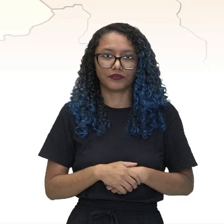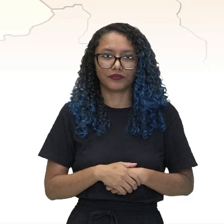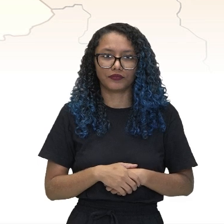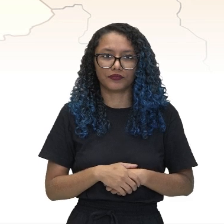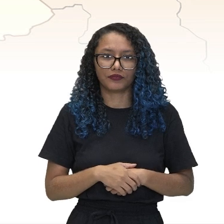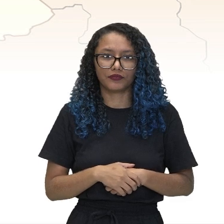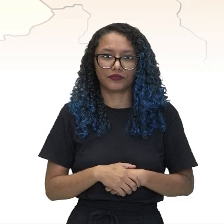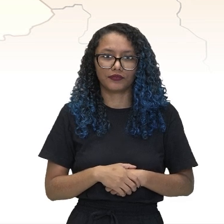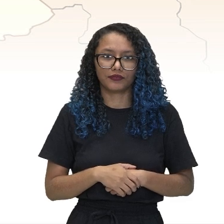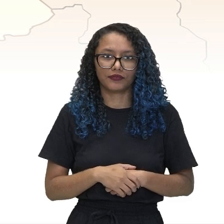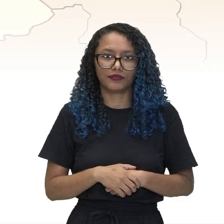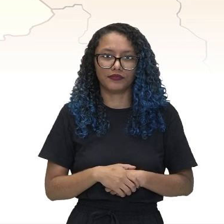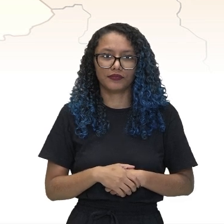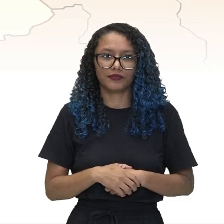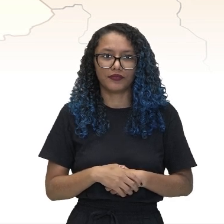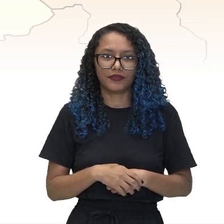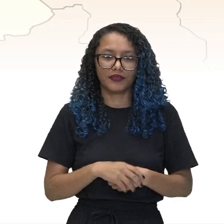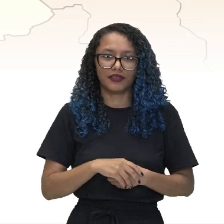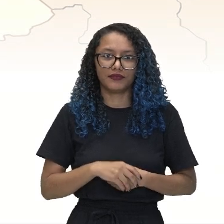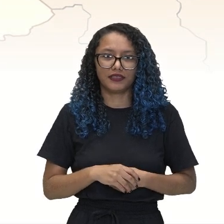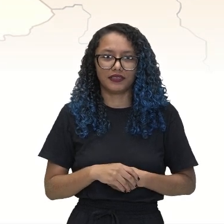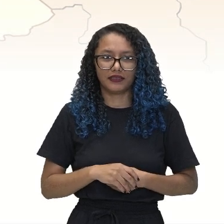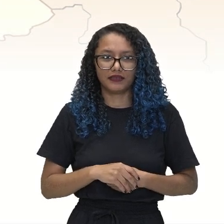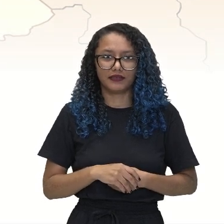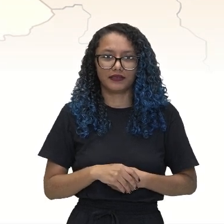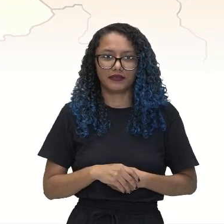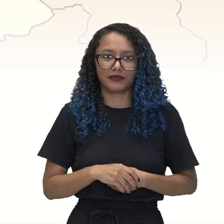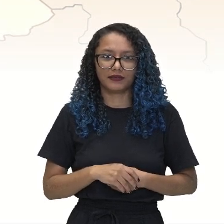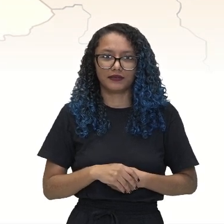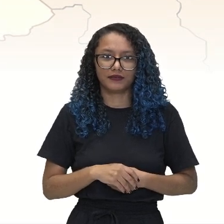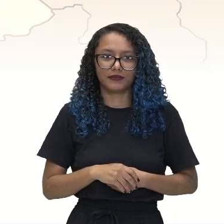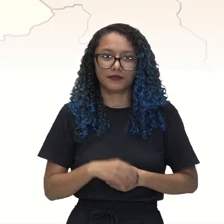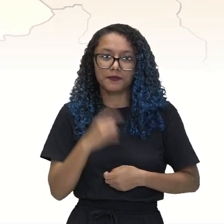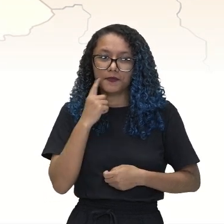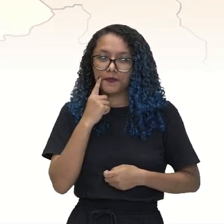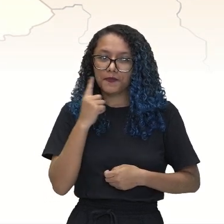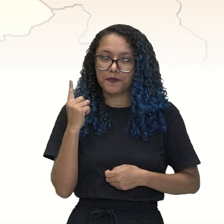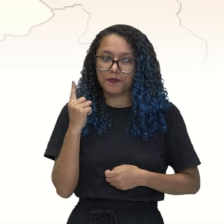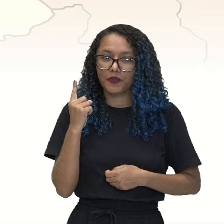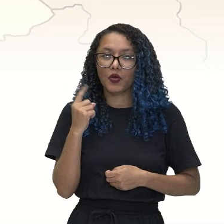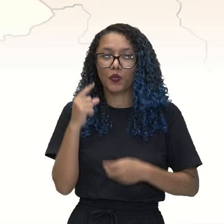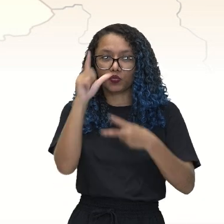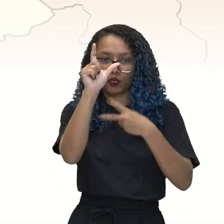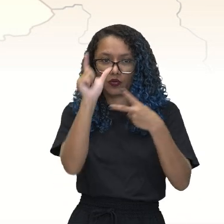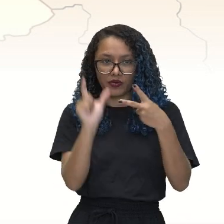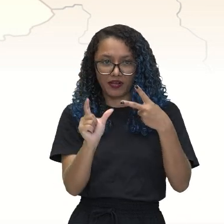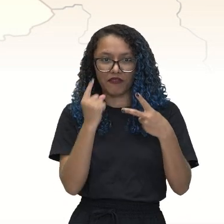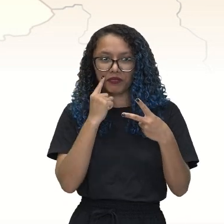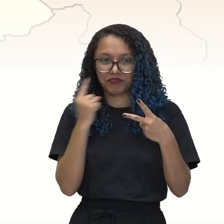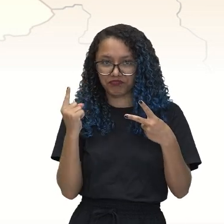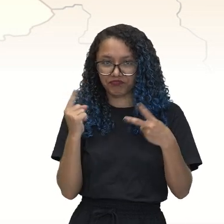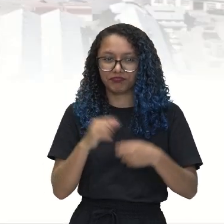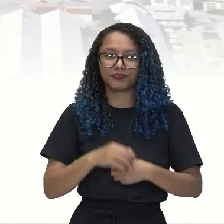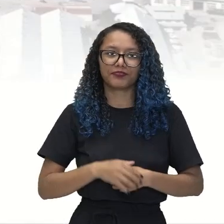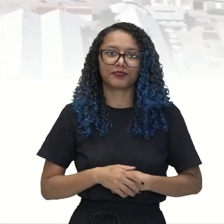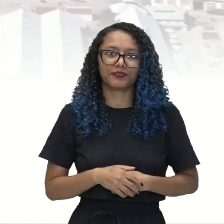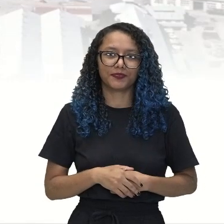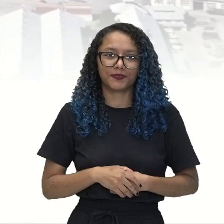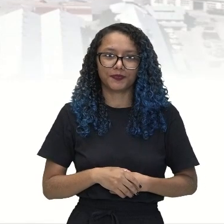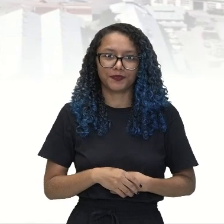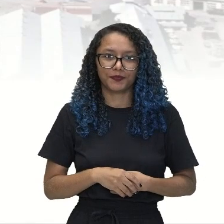e falc vamos lá comigo ó e aqui falc ok tem mais exemplo